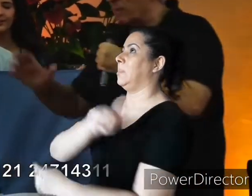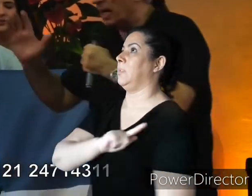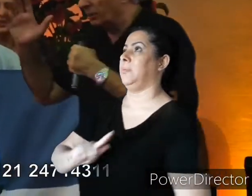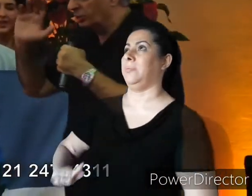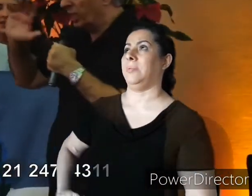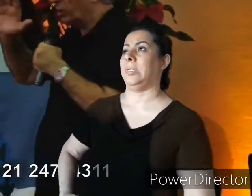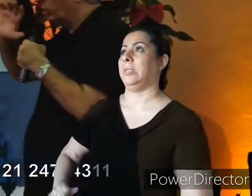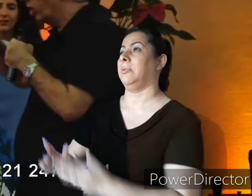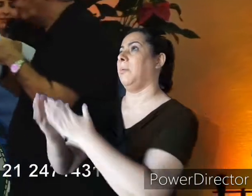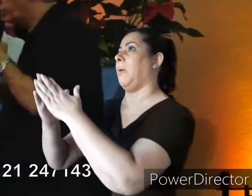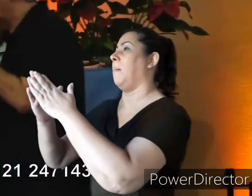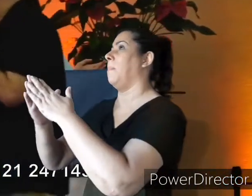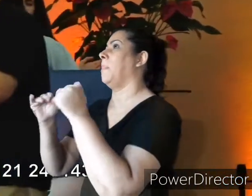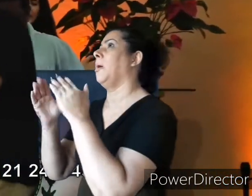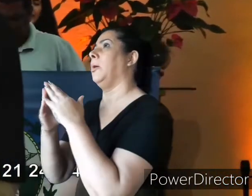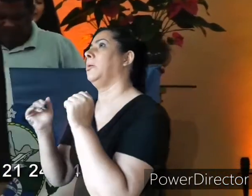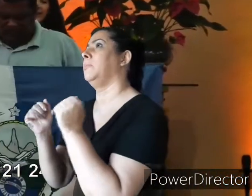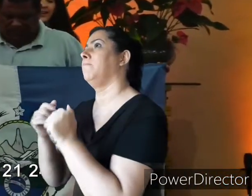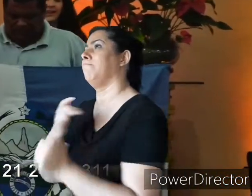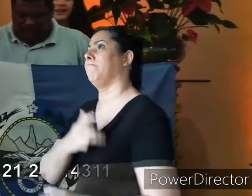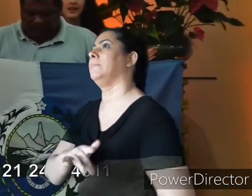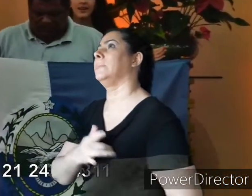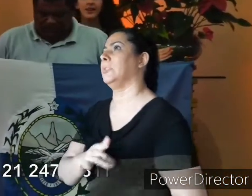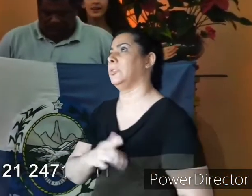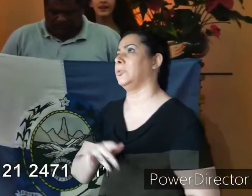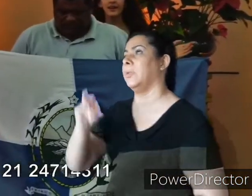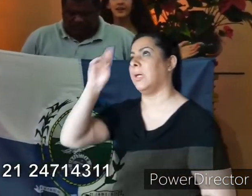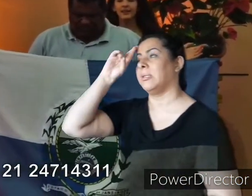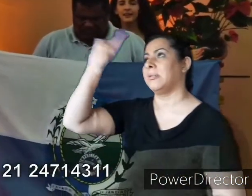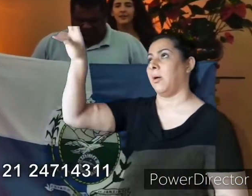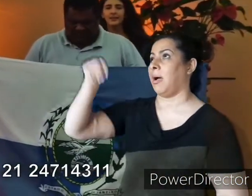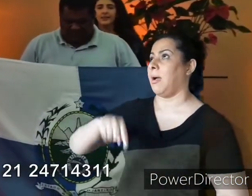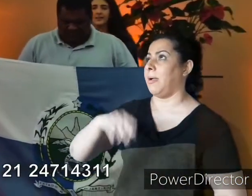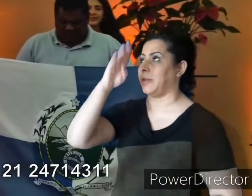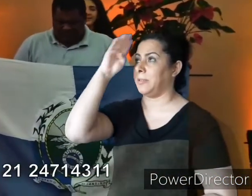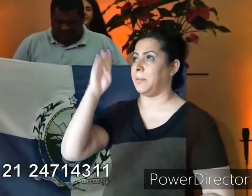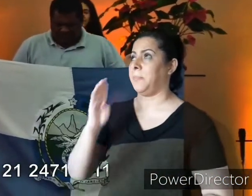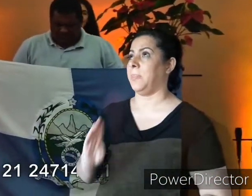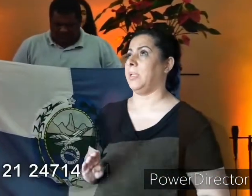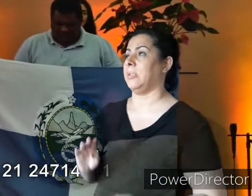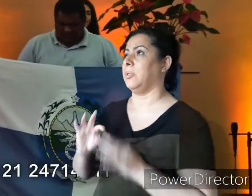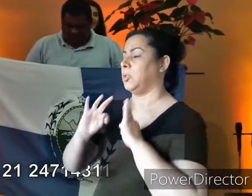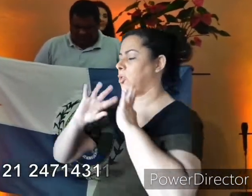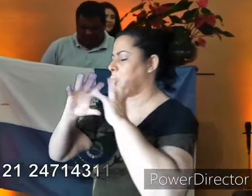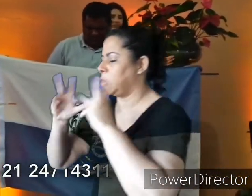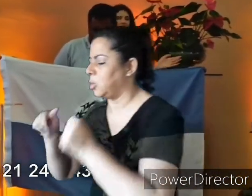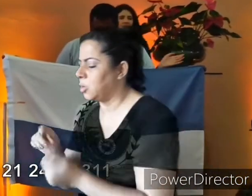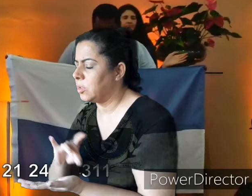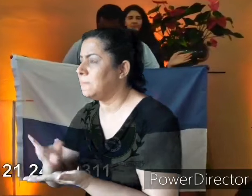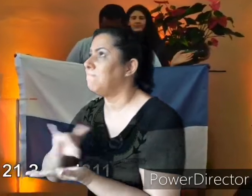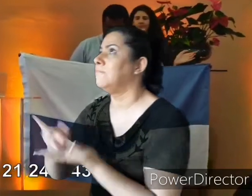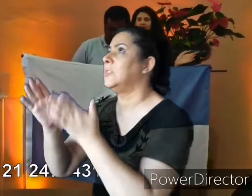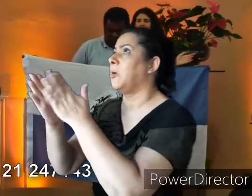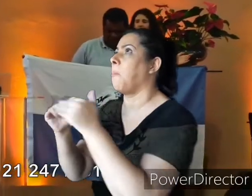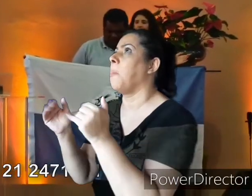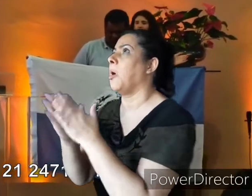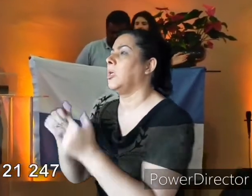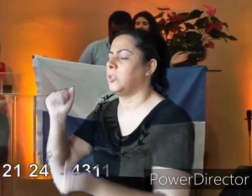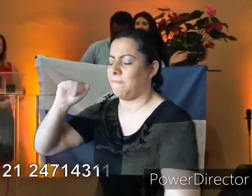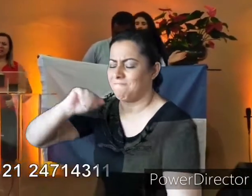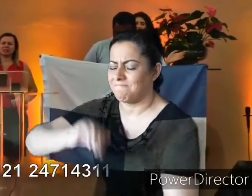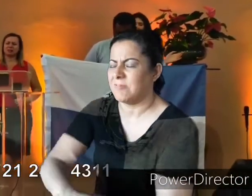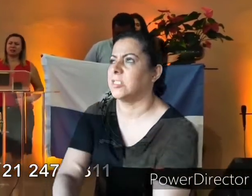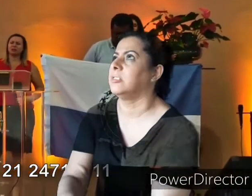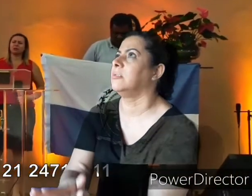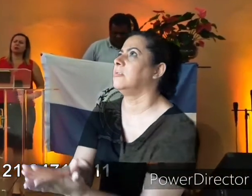Vai queimando, Senhor, em nome de Jesus. Deus, se seja feita a Tua vontade aqui nesta nação, nesta terra.